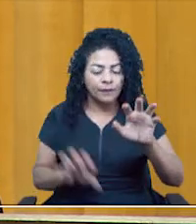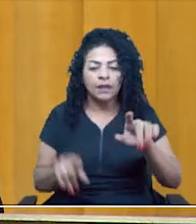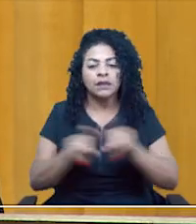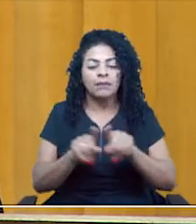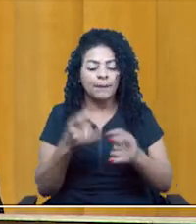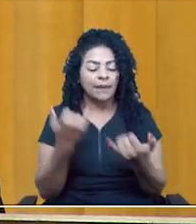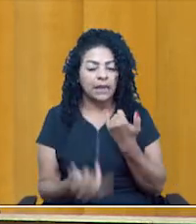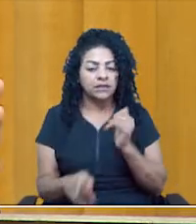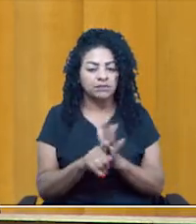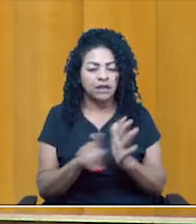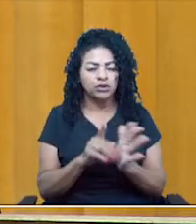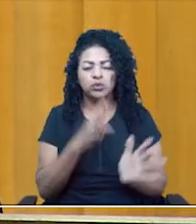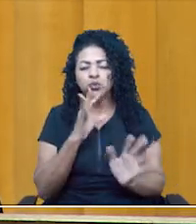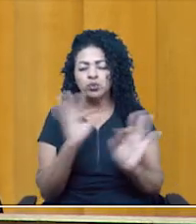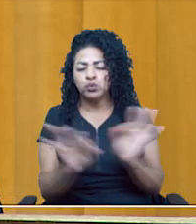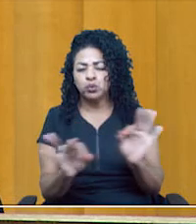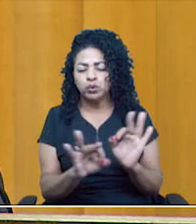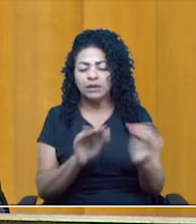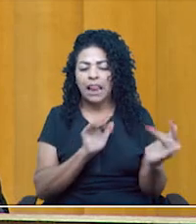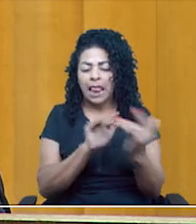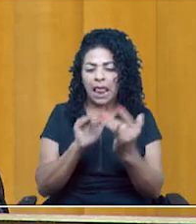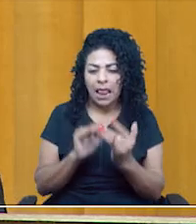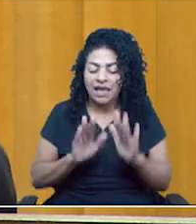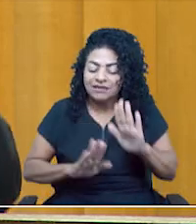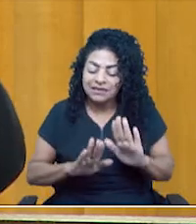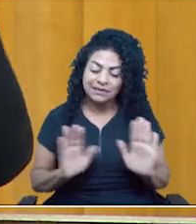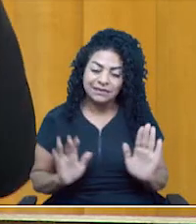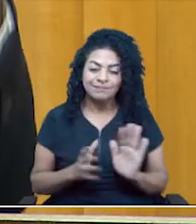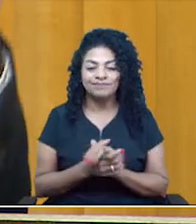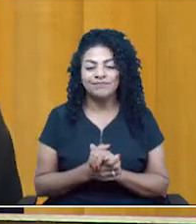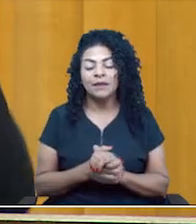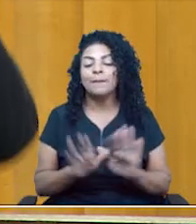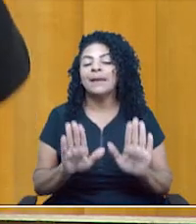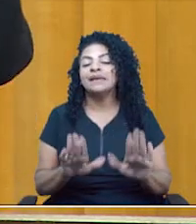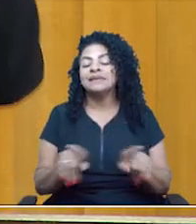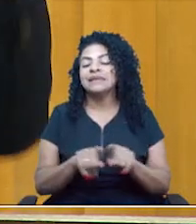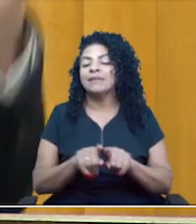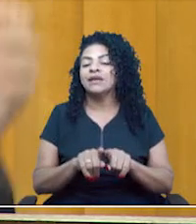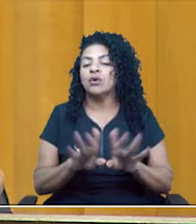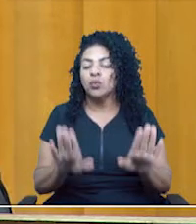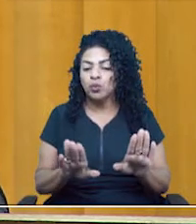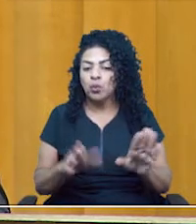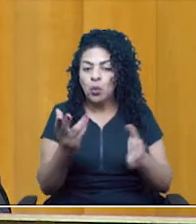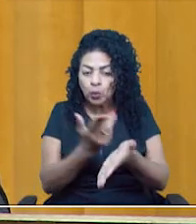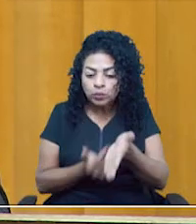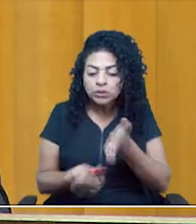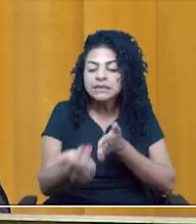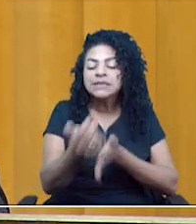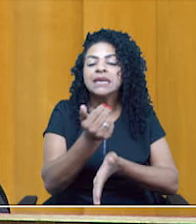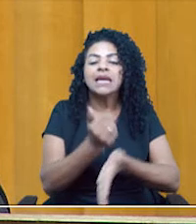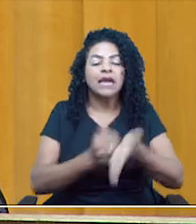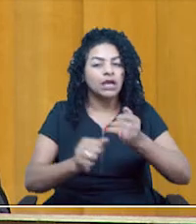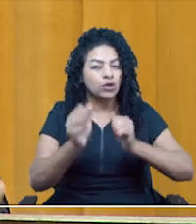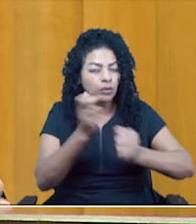ou coincidentes, não sei, mas eu acho que elas estão mostrando uma figura, um desenho, uma imagem que merece